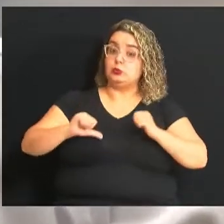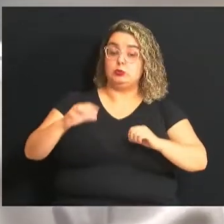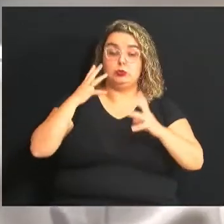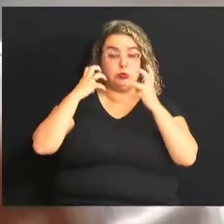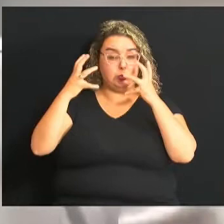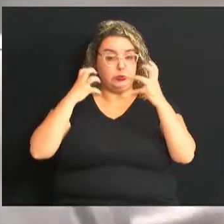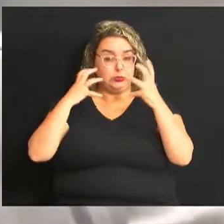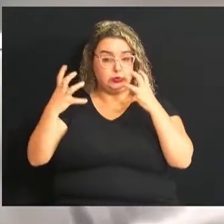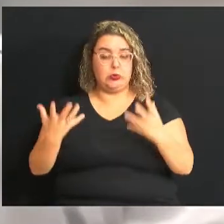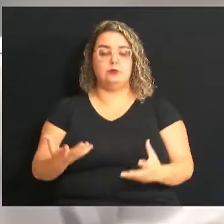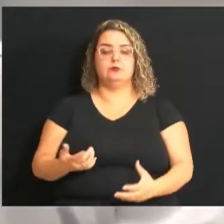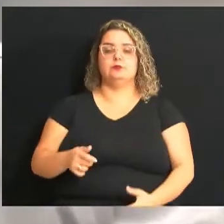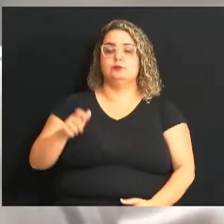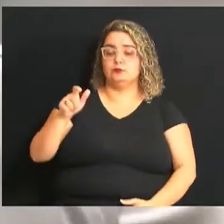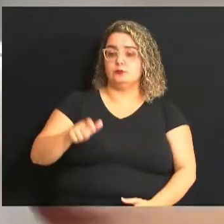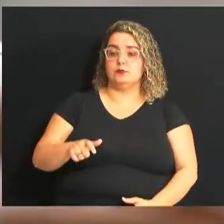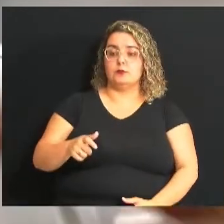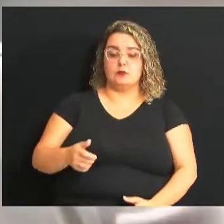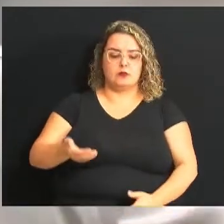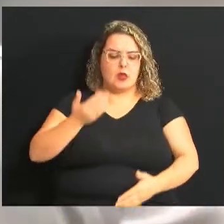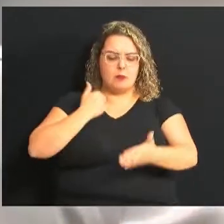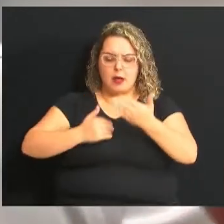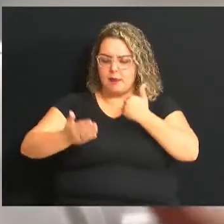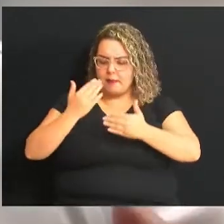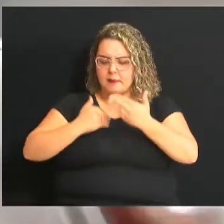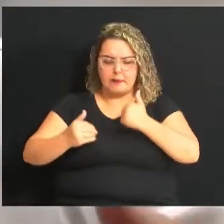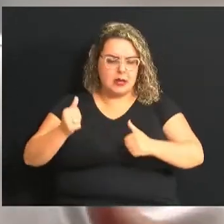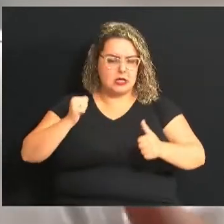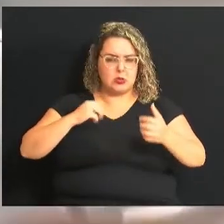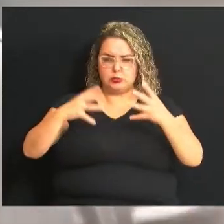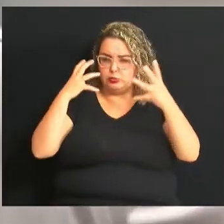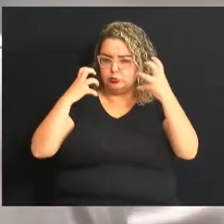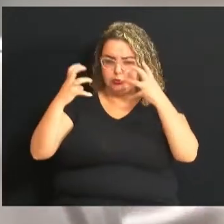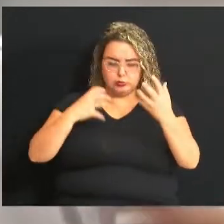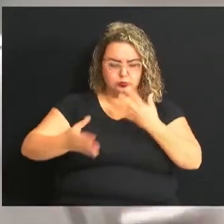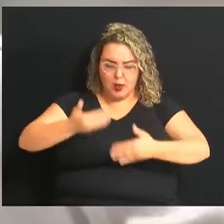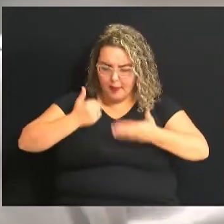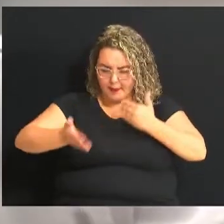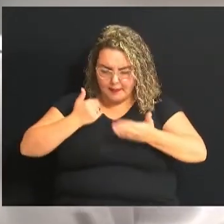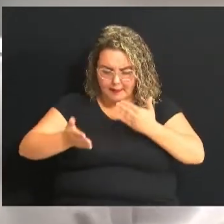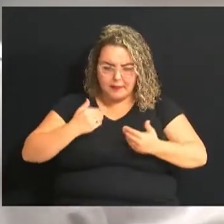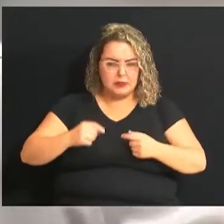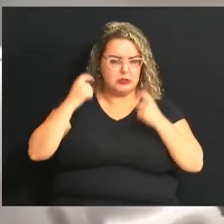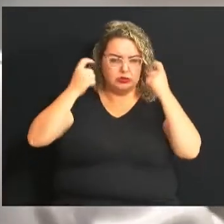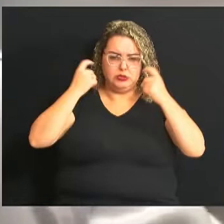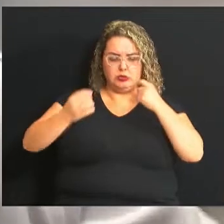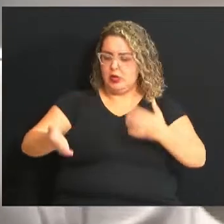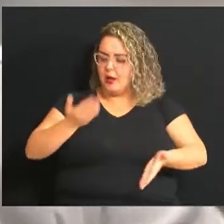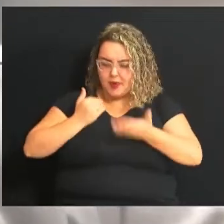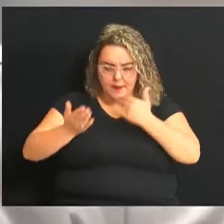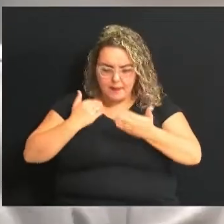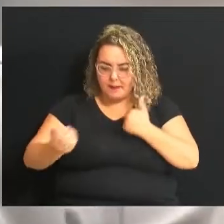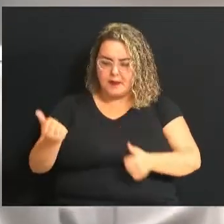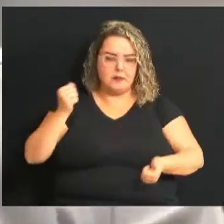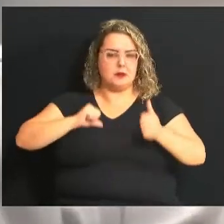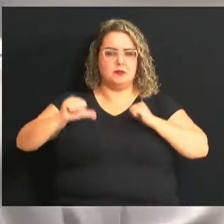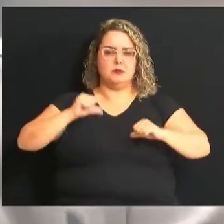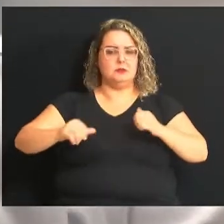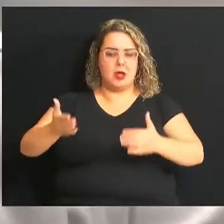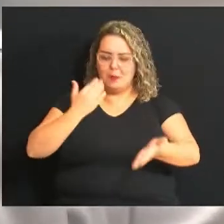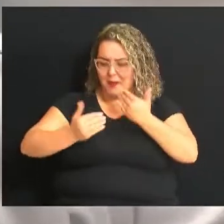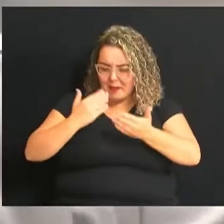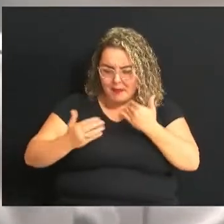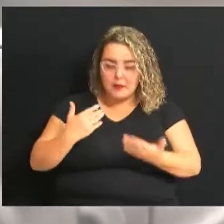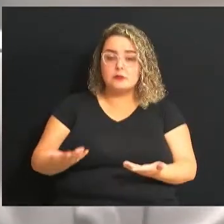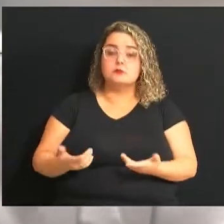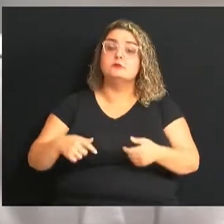aquele indivíduo que desconta na comida o seu estresse, a sua preocupação, a sua ansiedade. Esse indivíduo precisa até da